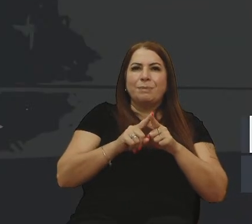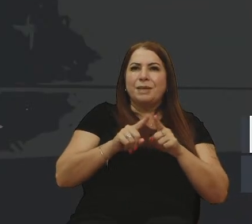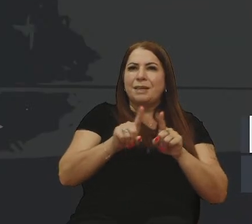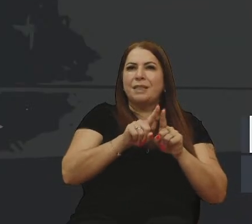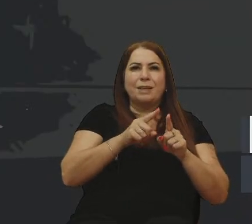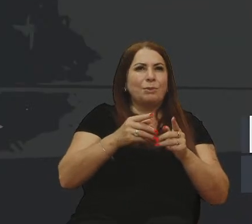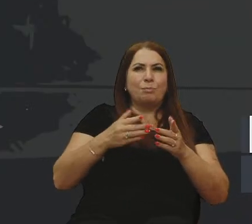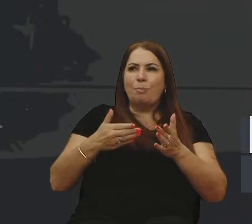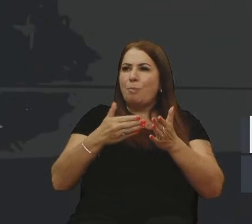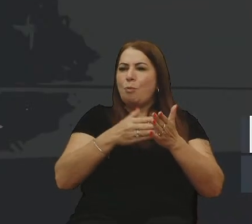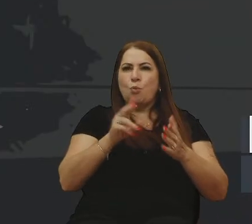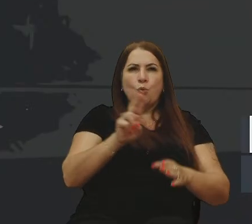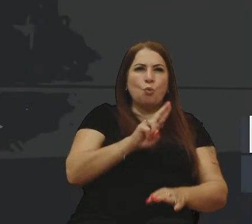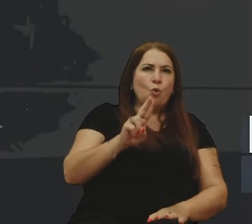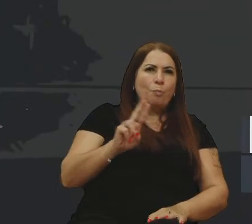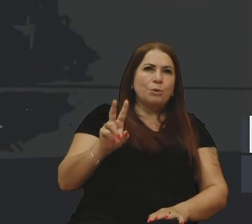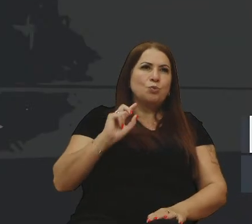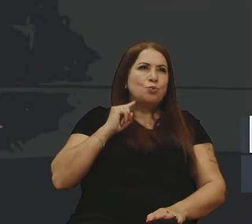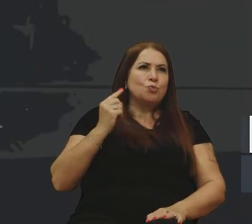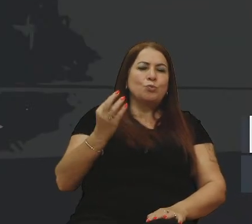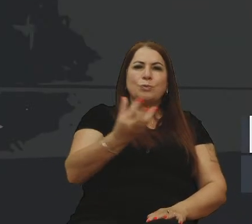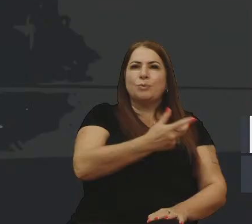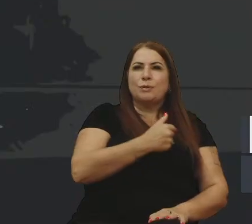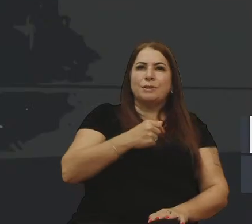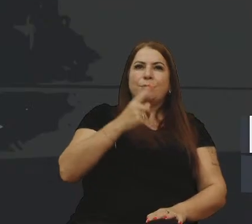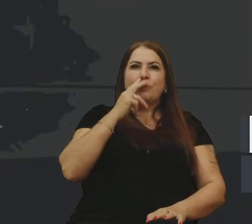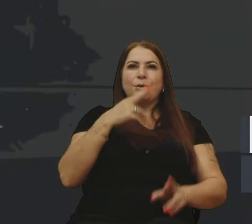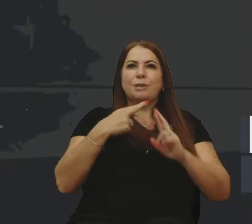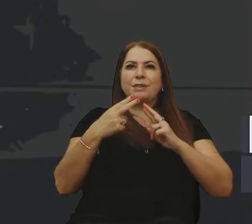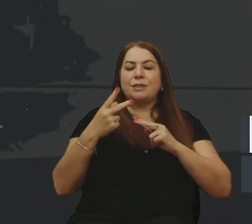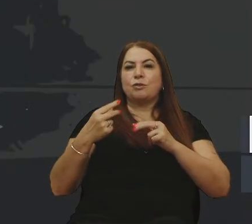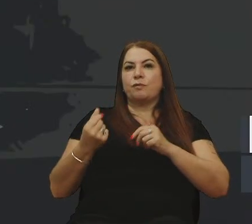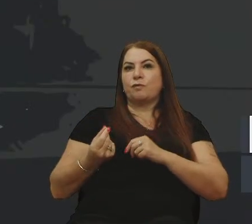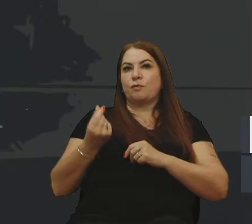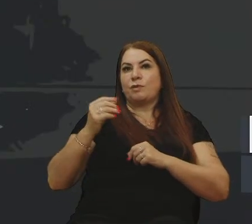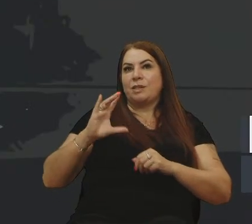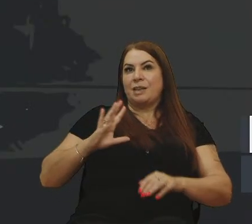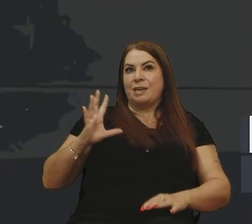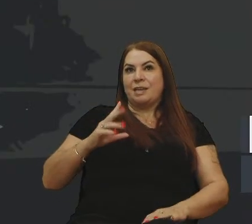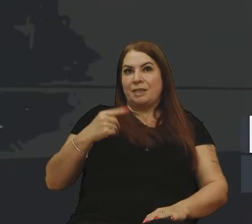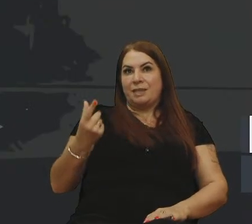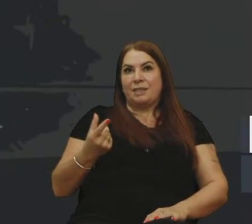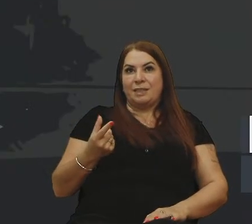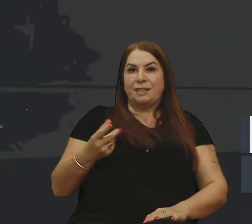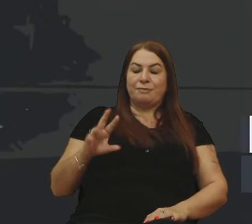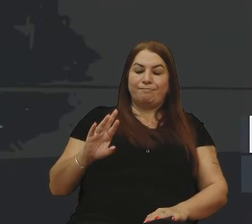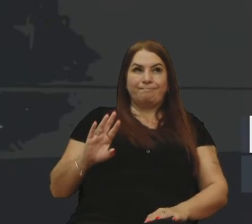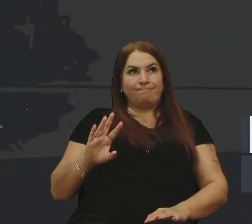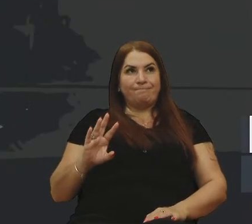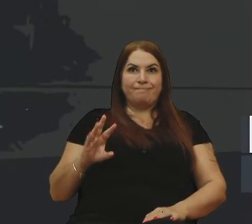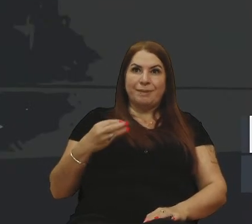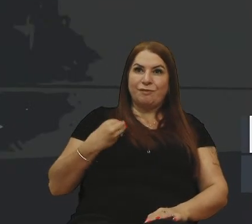assim. Mas as pessoas se relacionam comigo como se tu fosse rico. Mas, na verdade, tu não está rico. Então, é uma dualidade que a gente